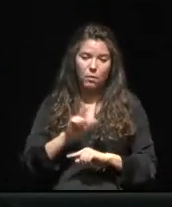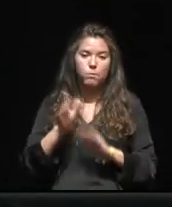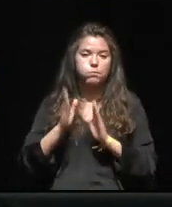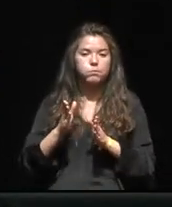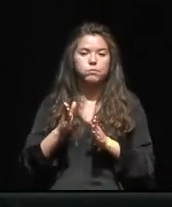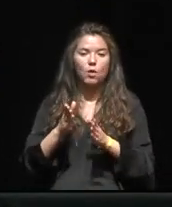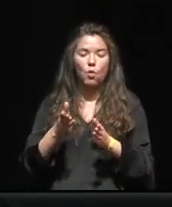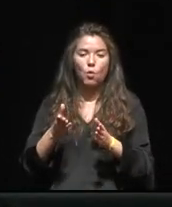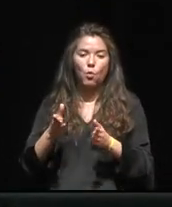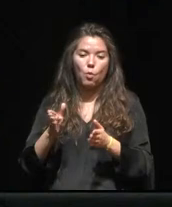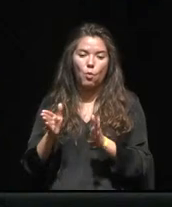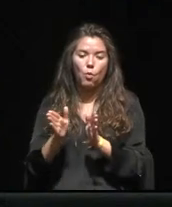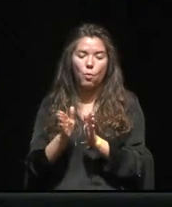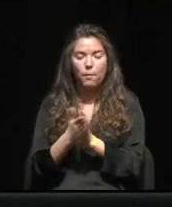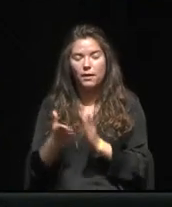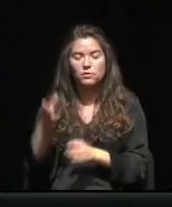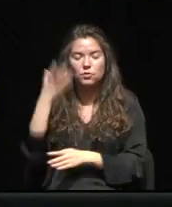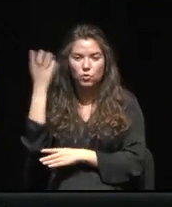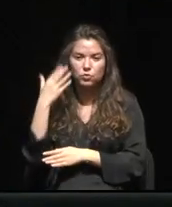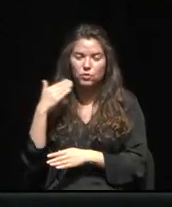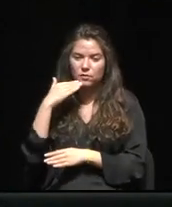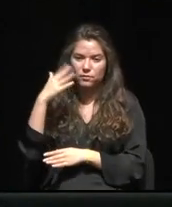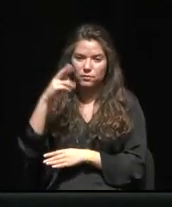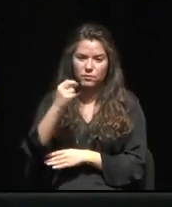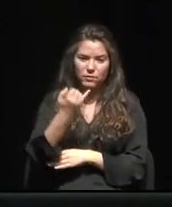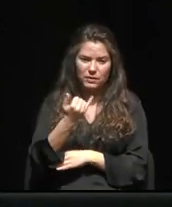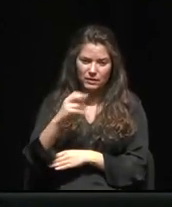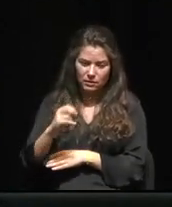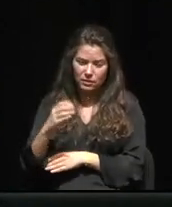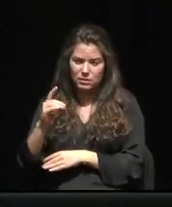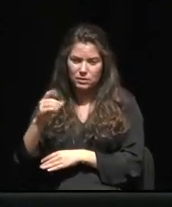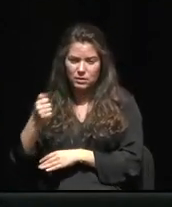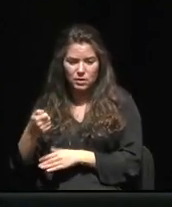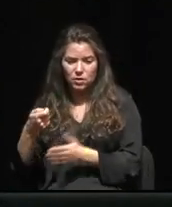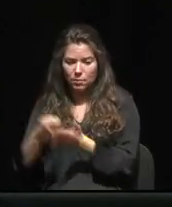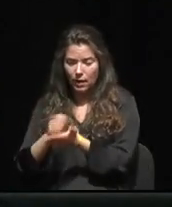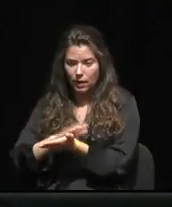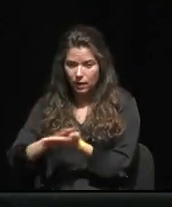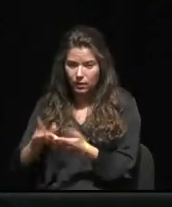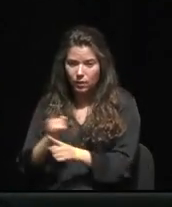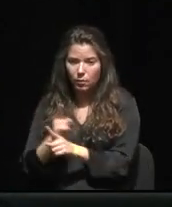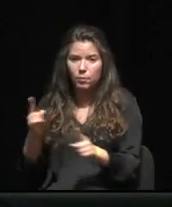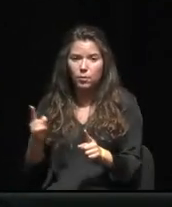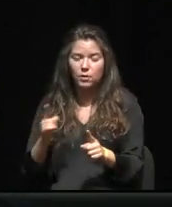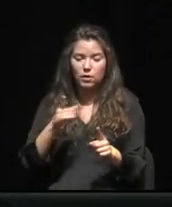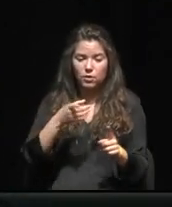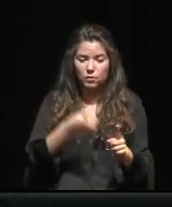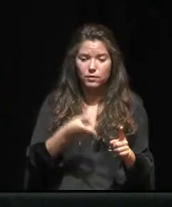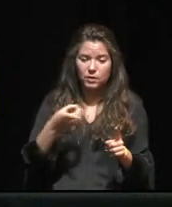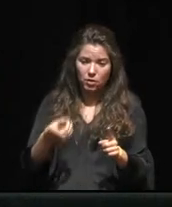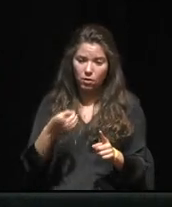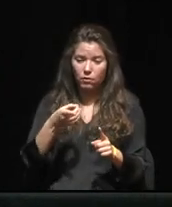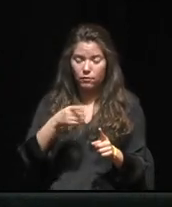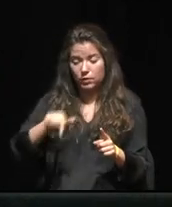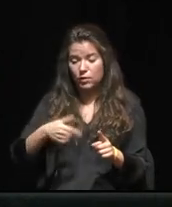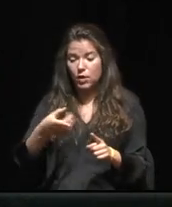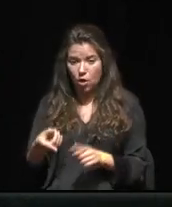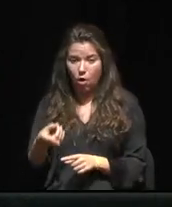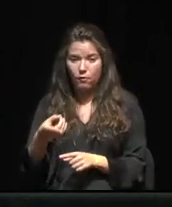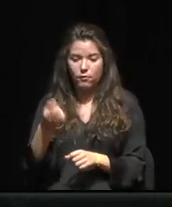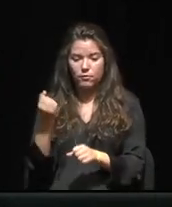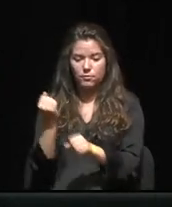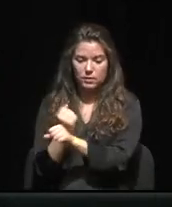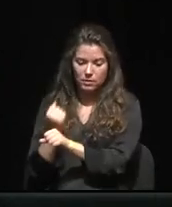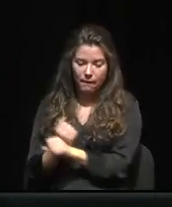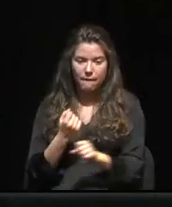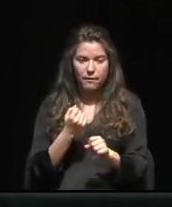passo cultura portanto jovens até aos 23 e pessoas a partir de 65 anos aito idade porque praticamente 99,9 das atividades e eh